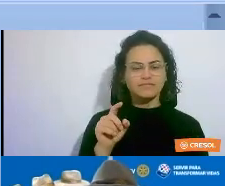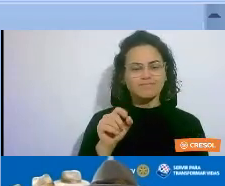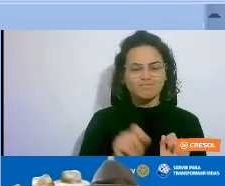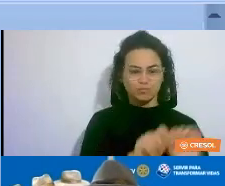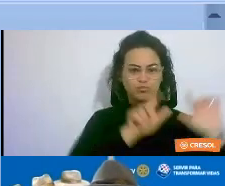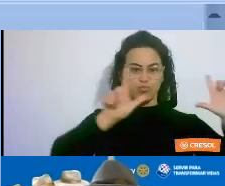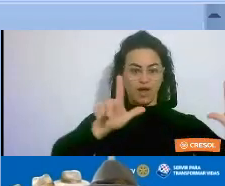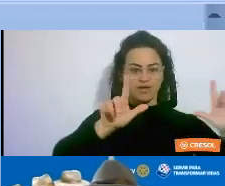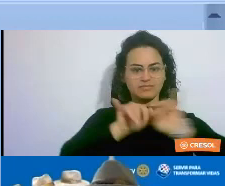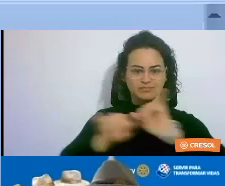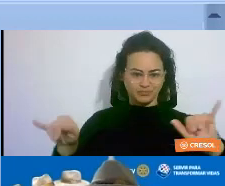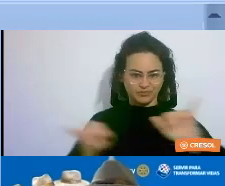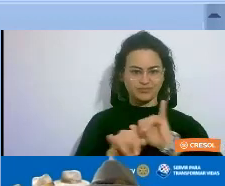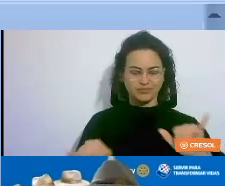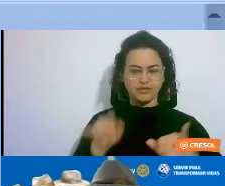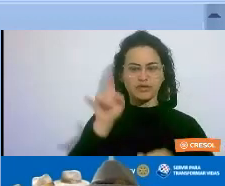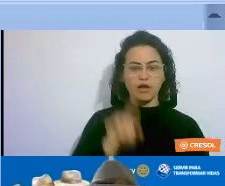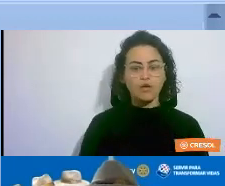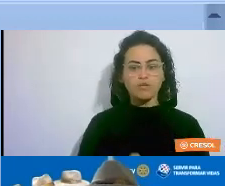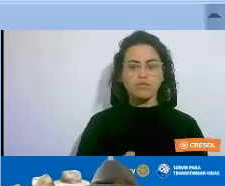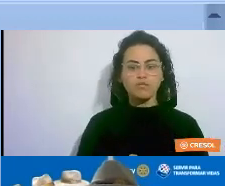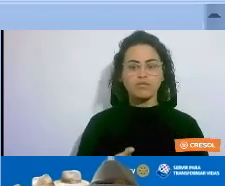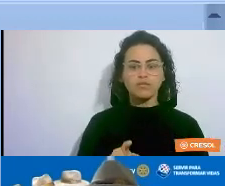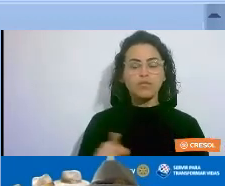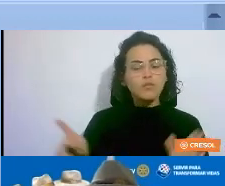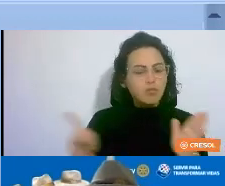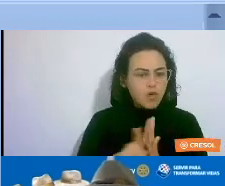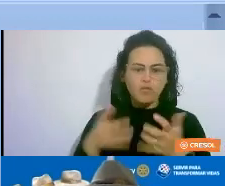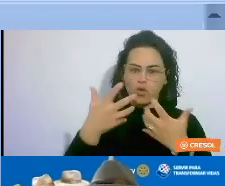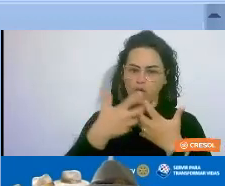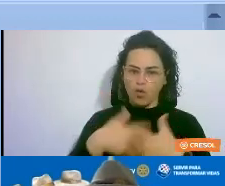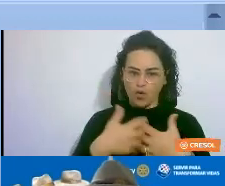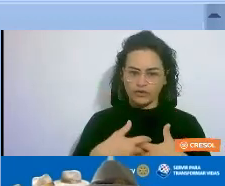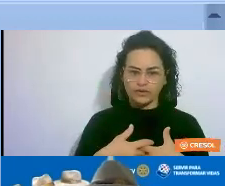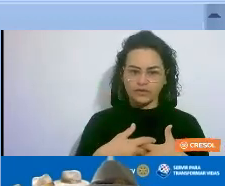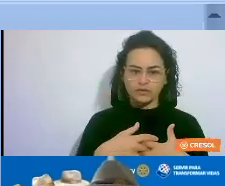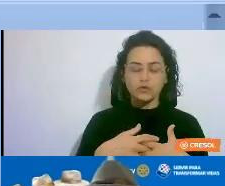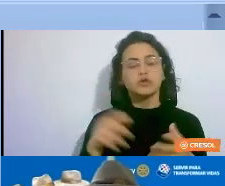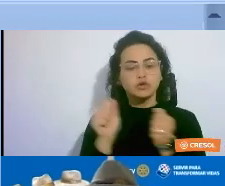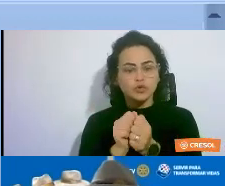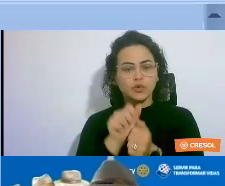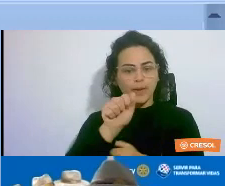do Rotary Foundation e com a BTRF, ok?